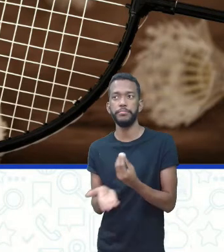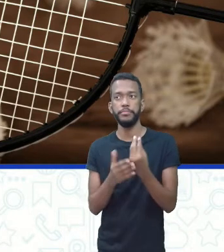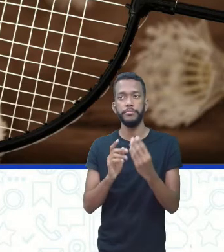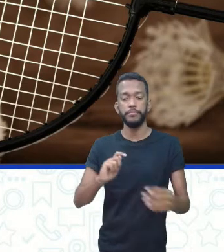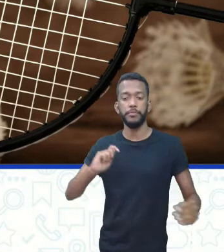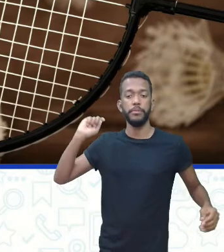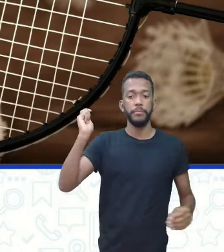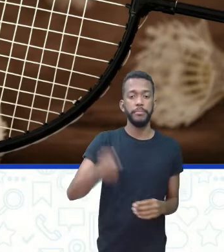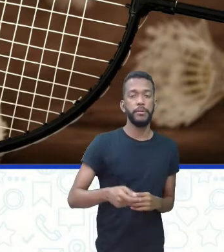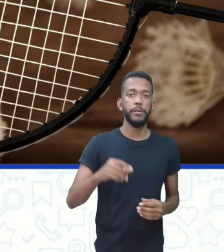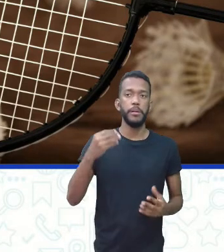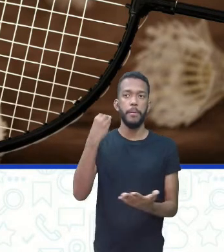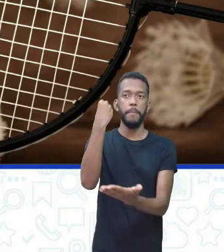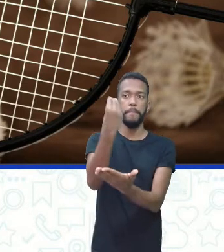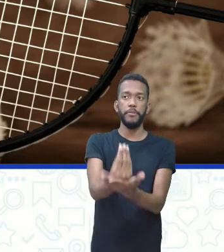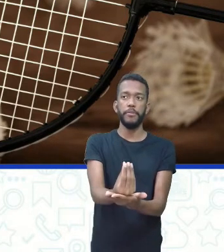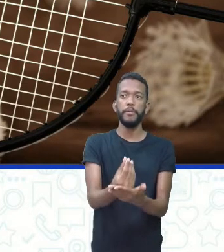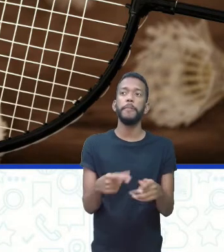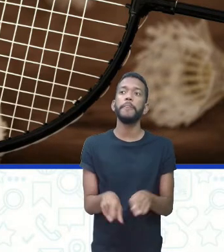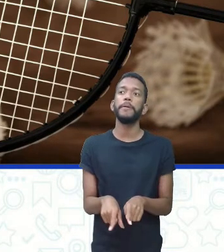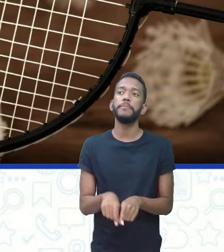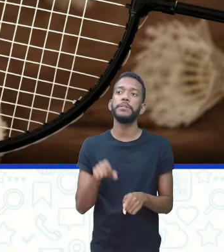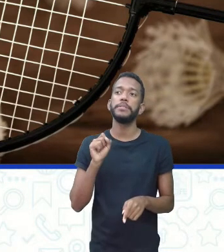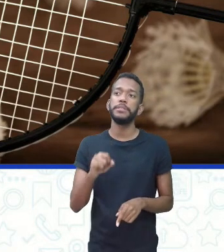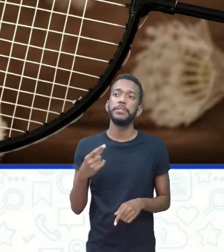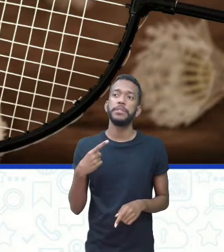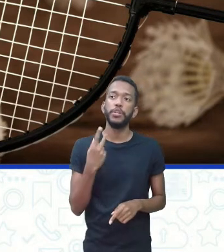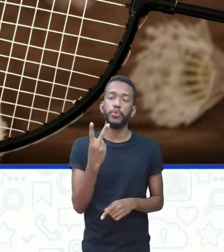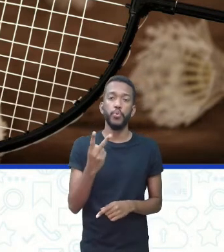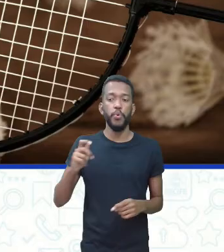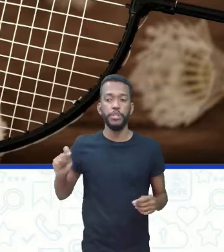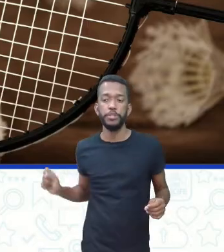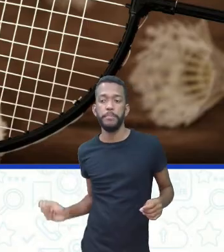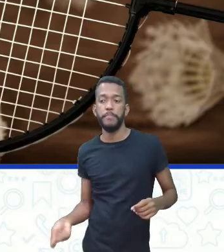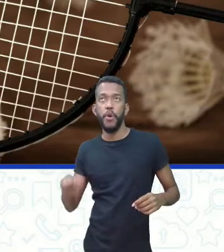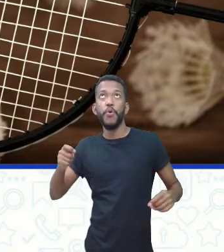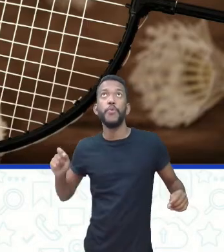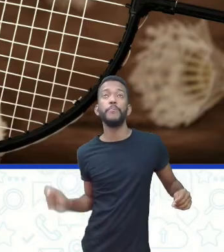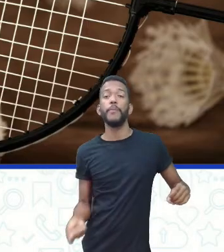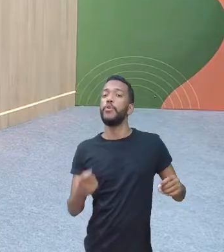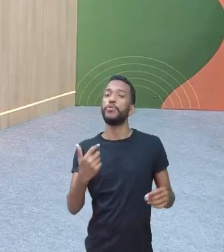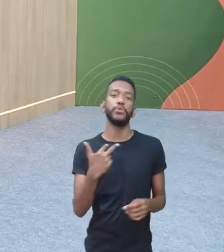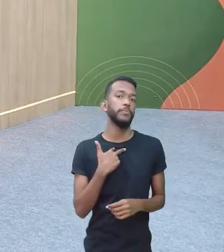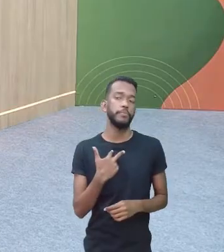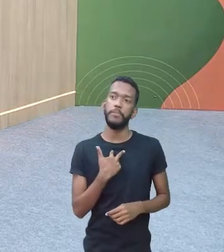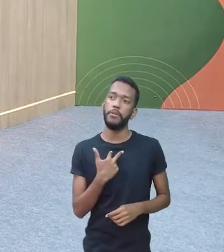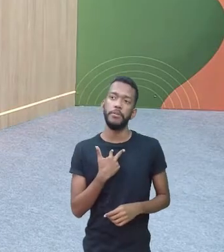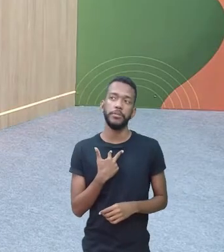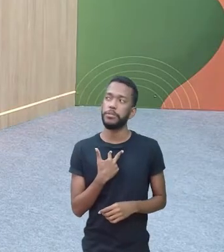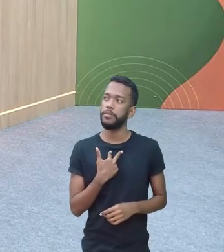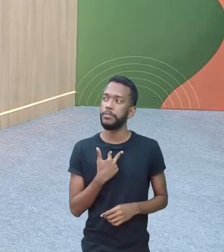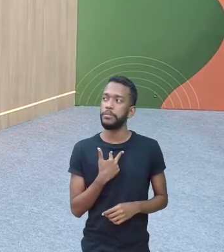é outra falta. E se a peteca for golpeada 2 vezes no mesmo lado da quadra. Então, ou seja, você não pode